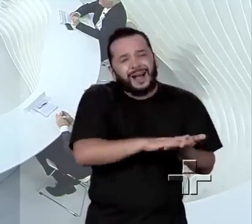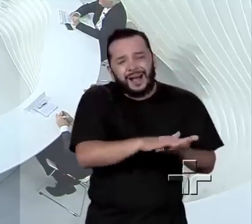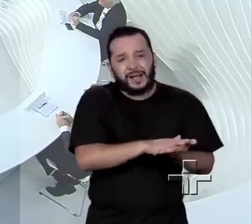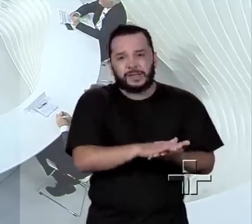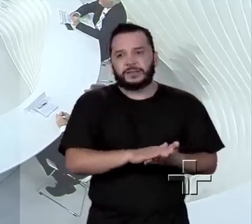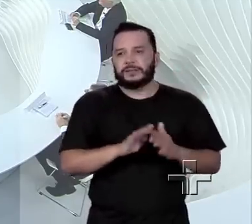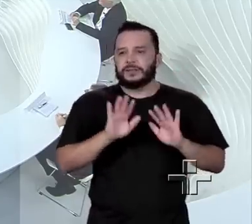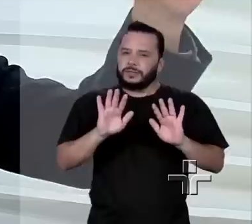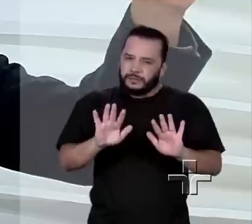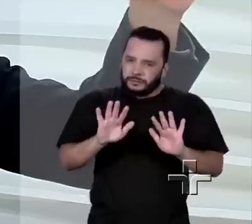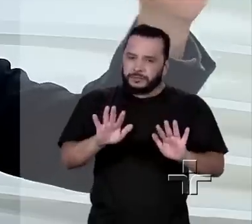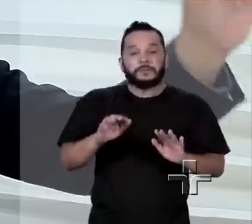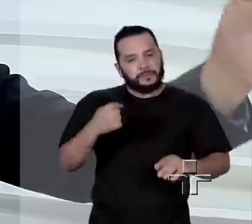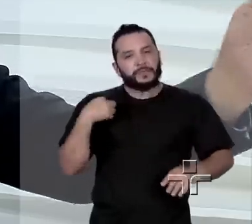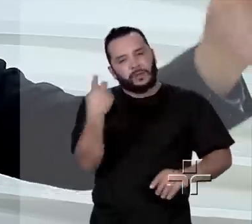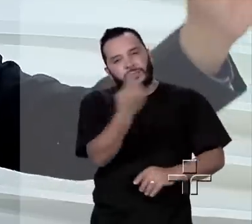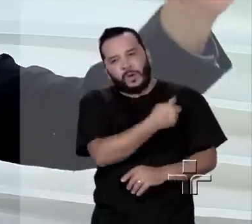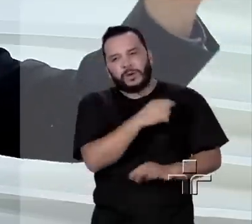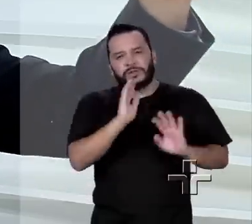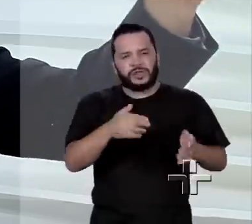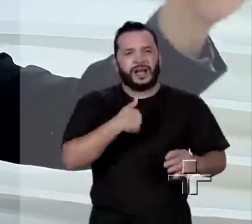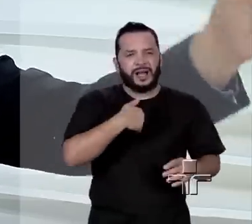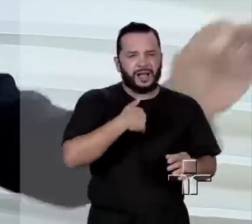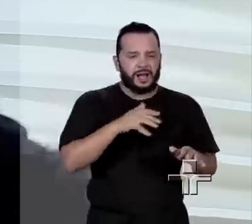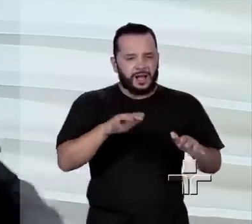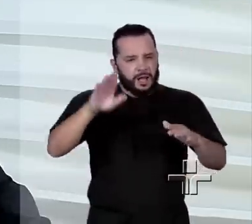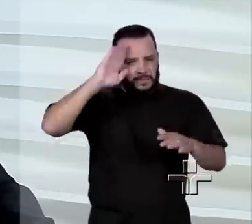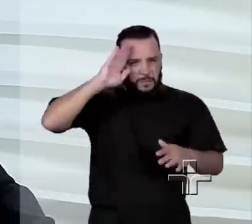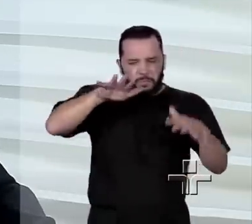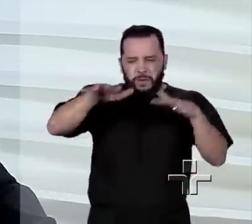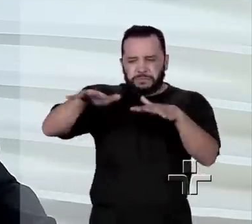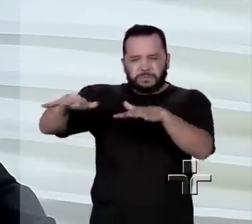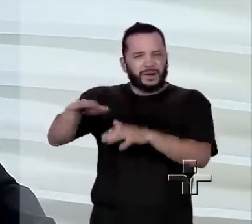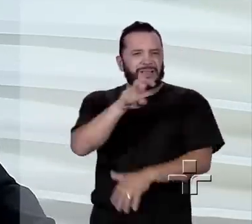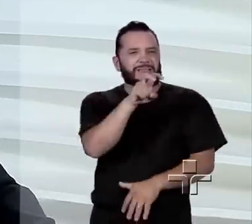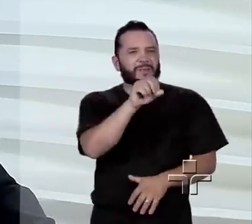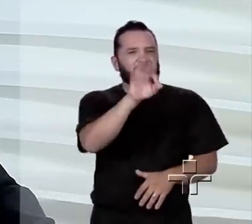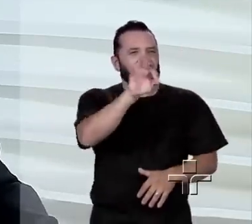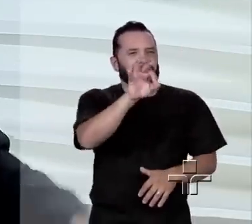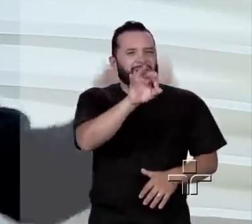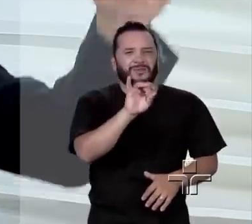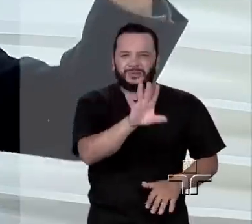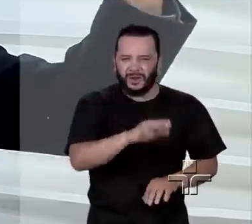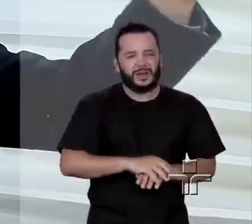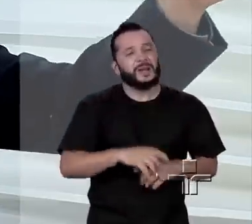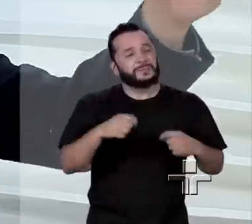meia intervenção, deveria ser uma intervenção completa